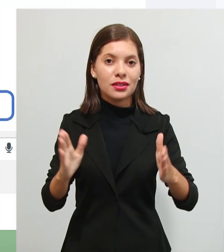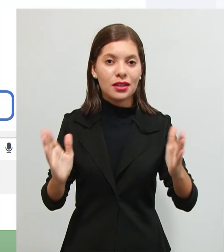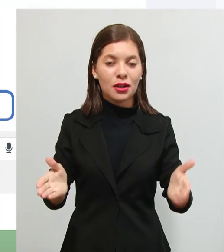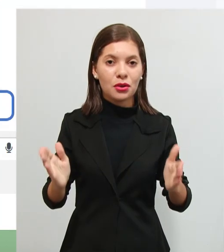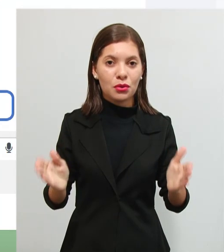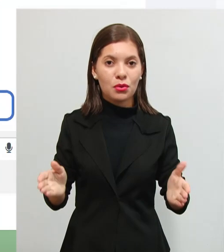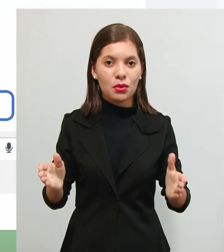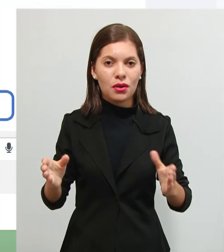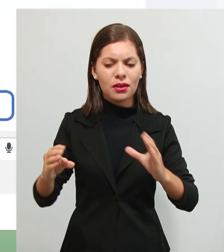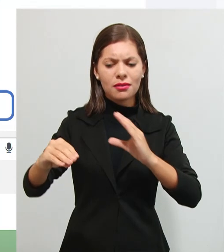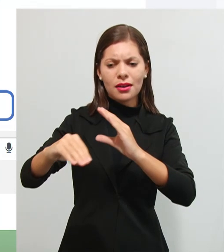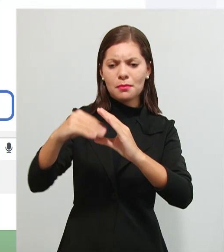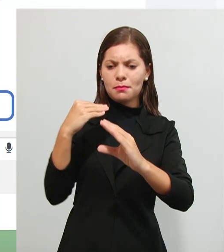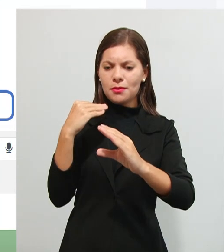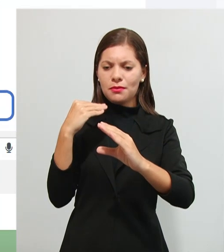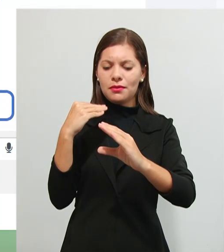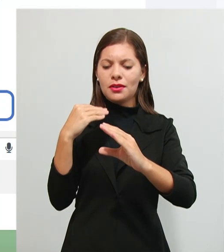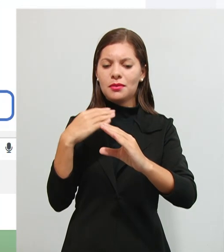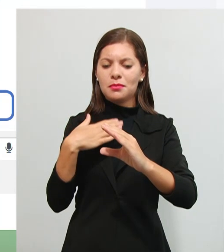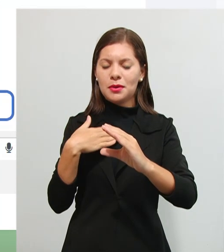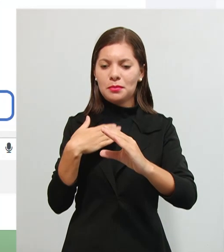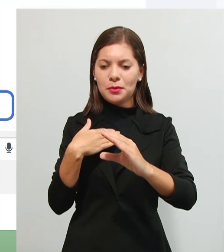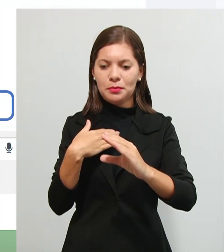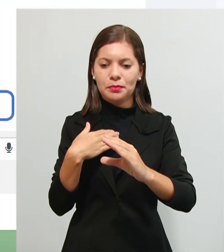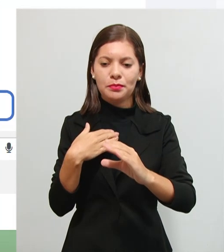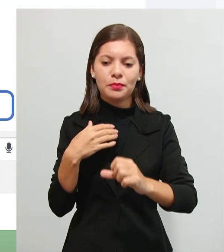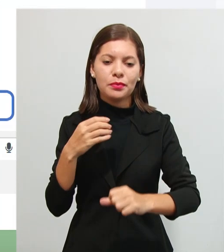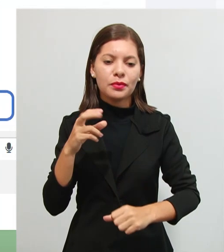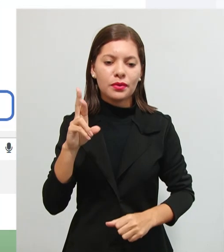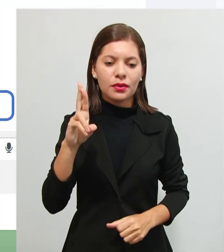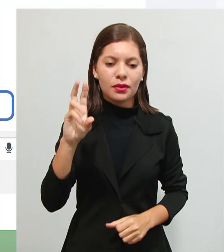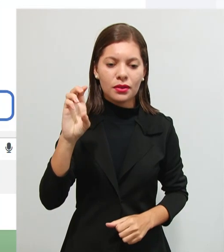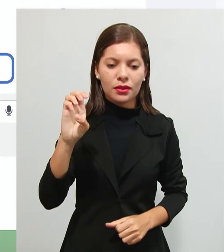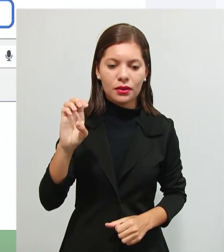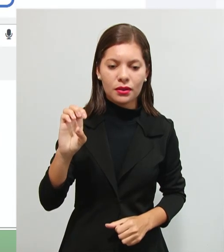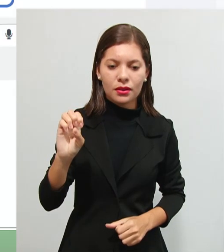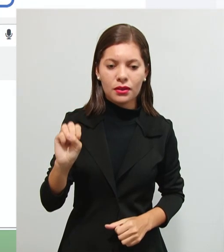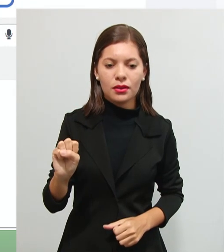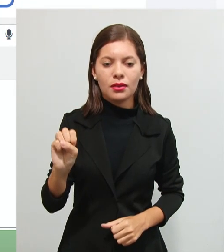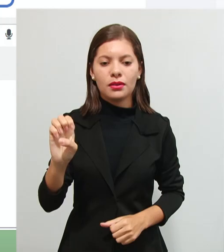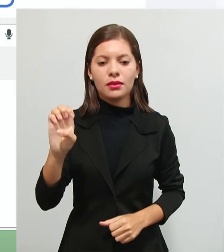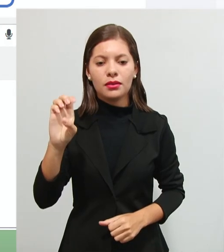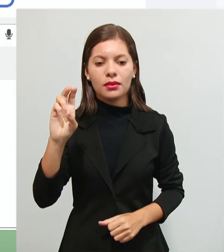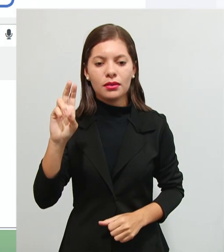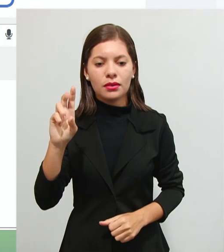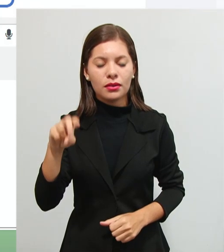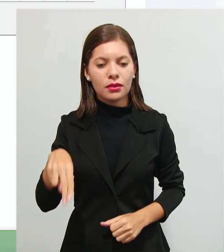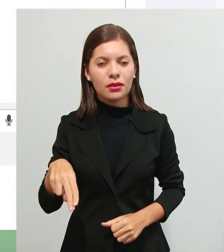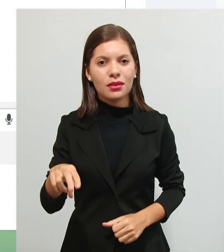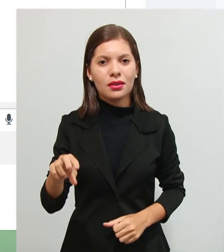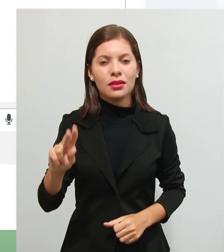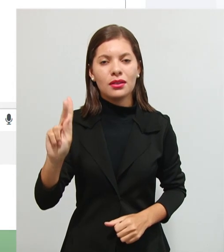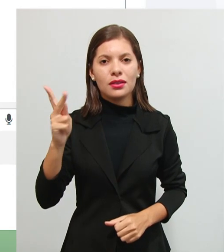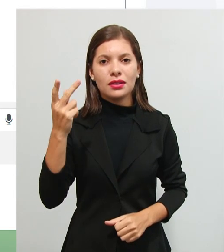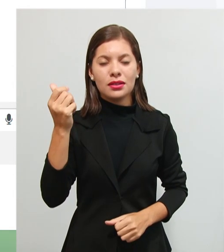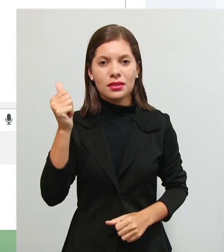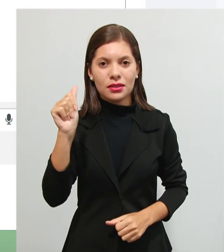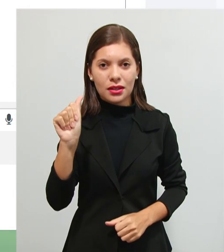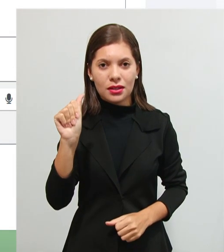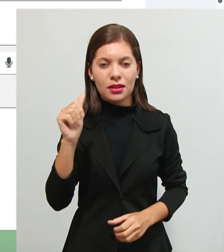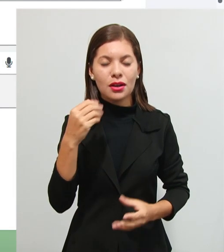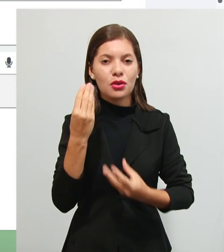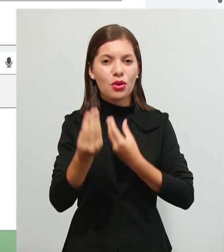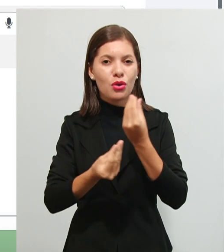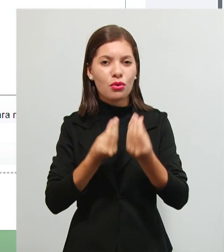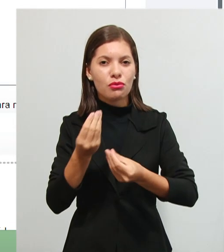enviem uma resenha. Então eu vou digitar resenha e vou descrever como que vai ser essa atividade. Olha,